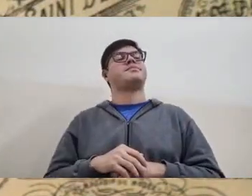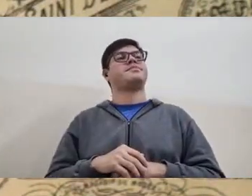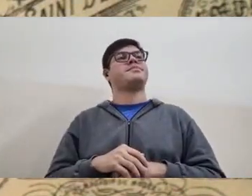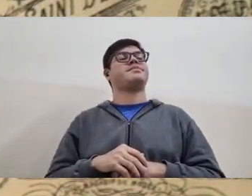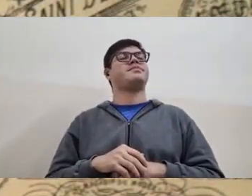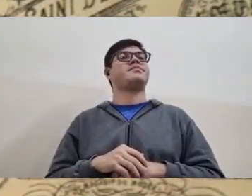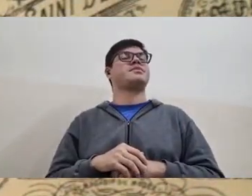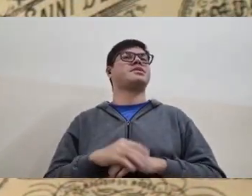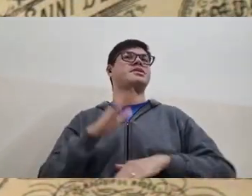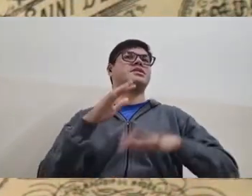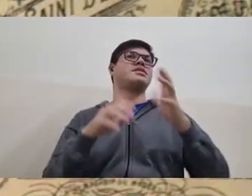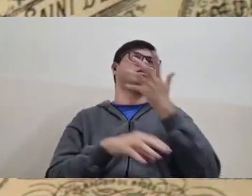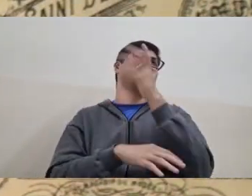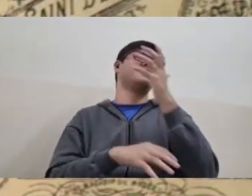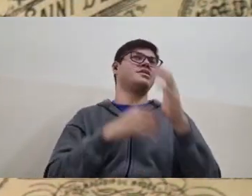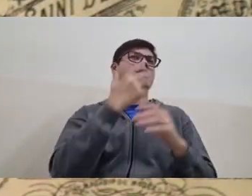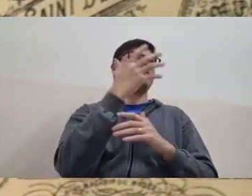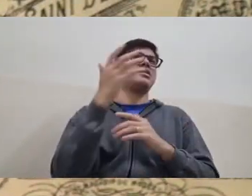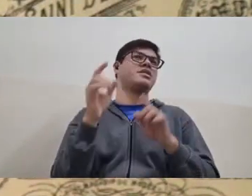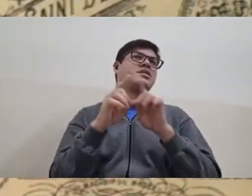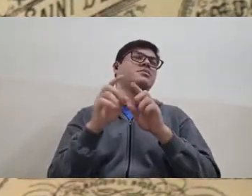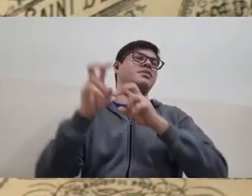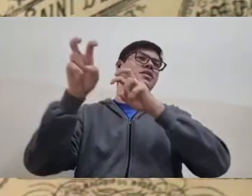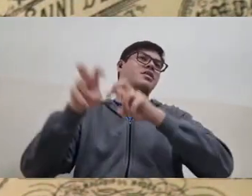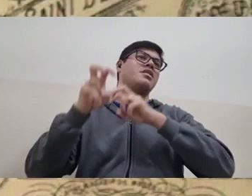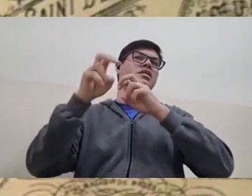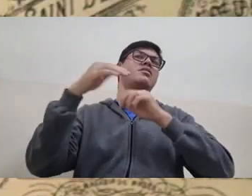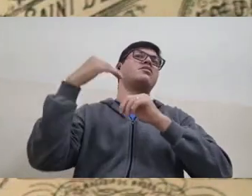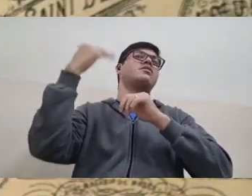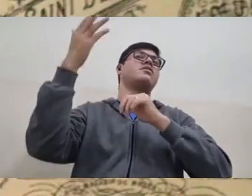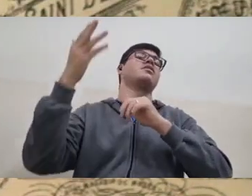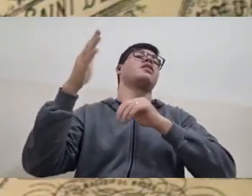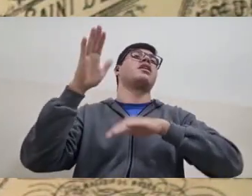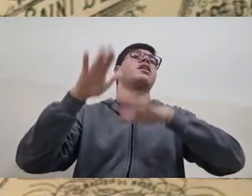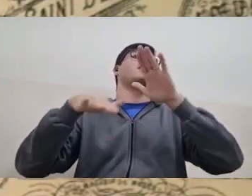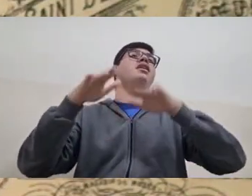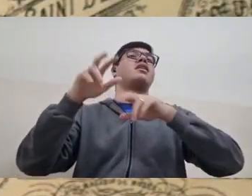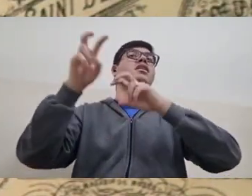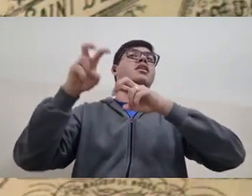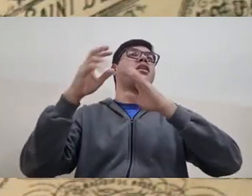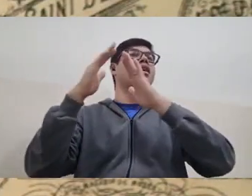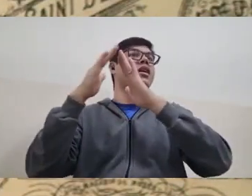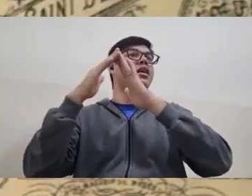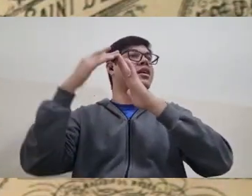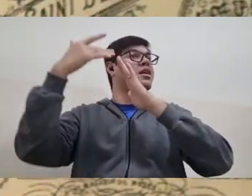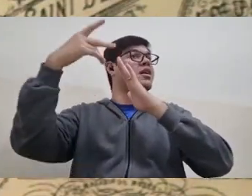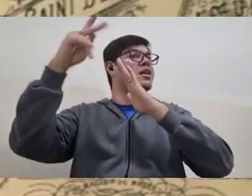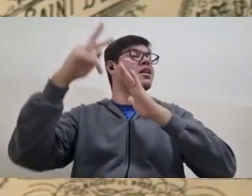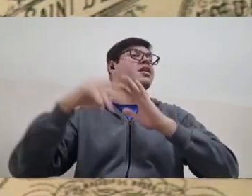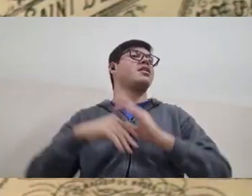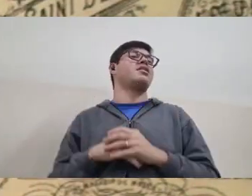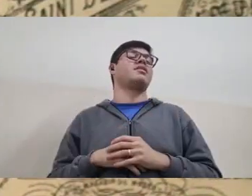de Araras. Sim. Tanto na questão ambiental quanto para os agricultores, para quem mora nessa zona rural.